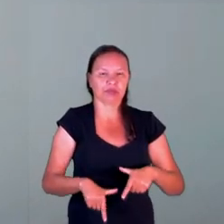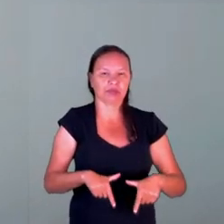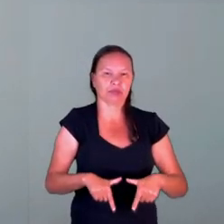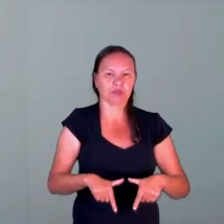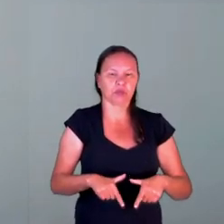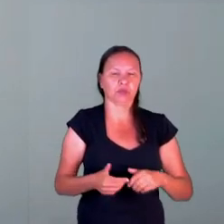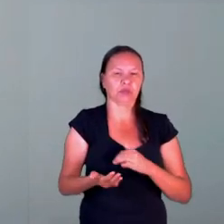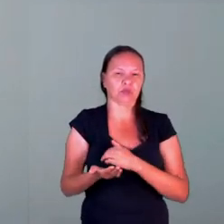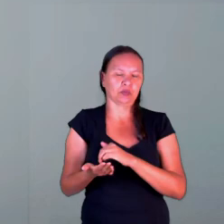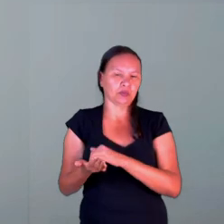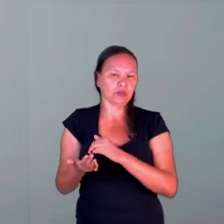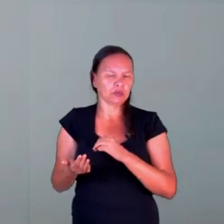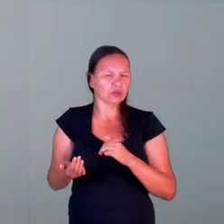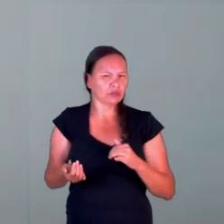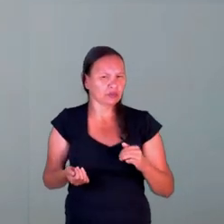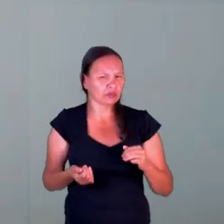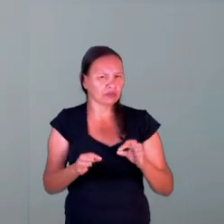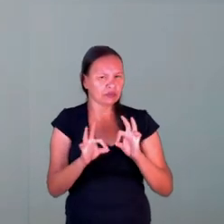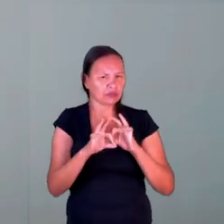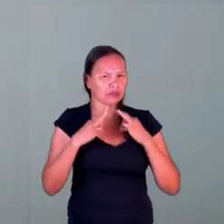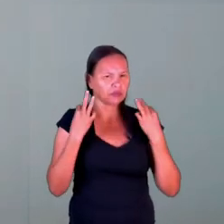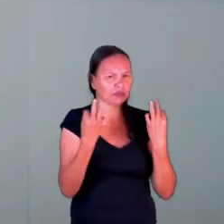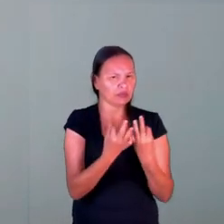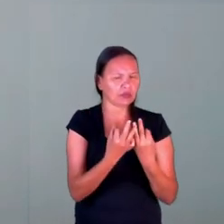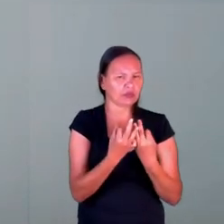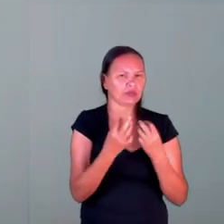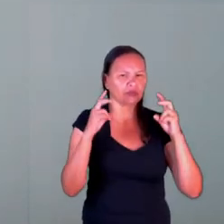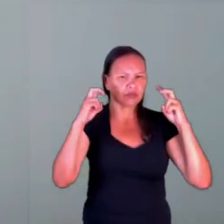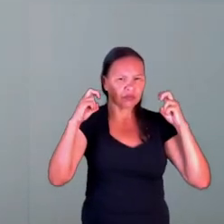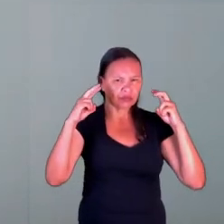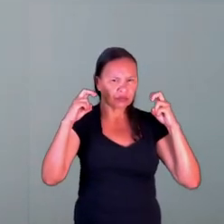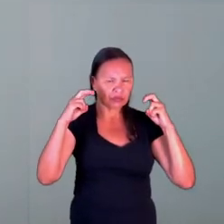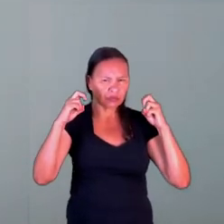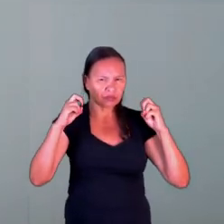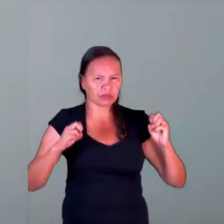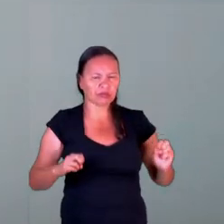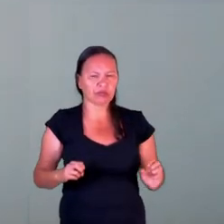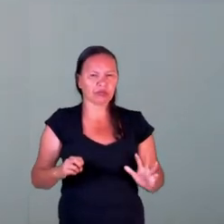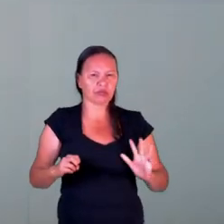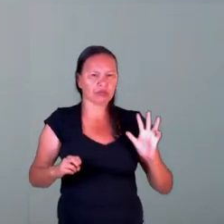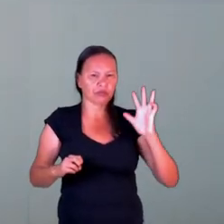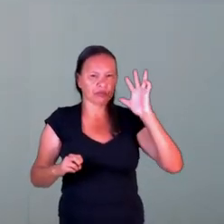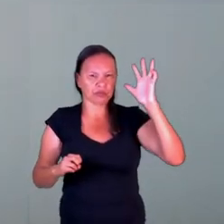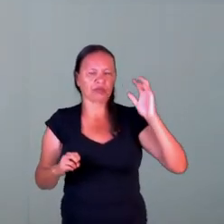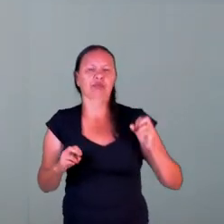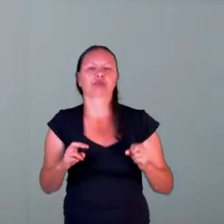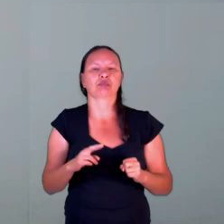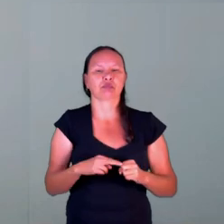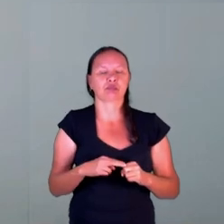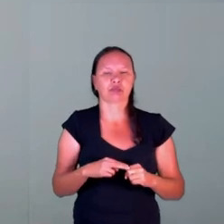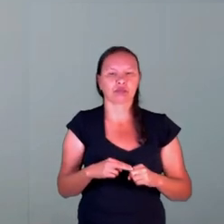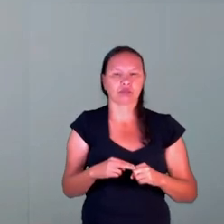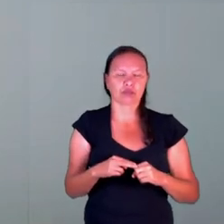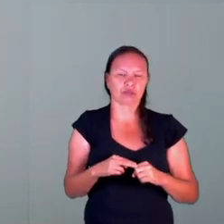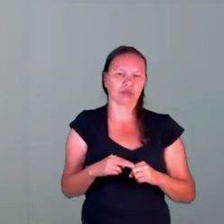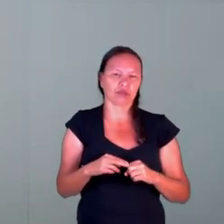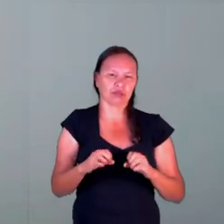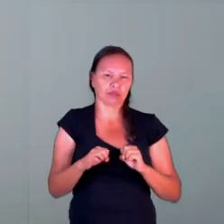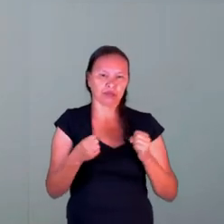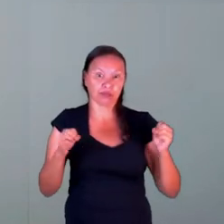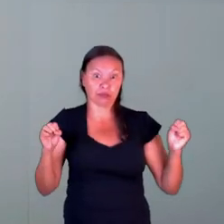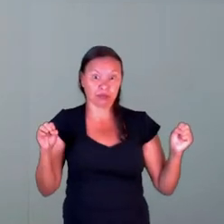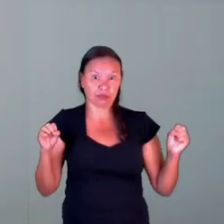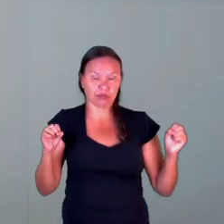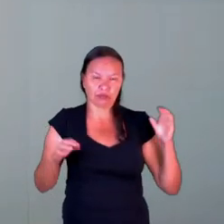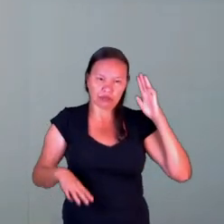tradicionais mas também p contor familiar é um tema que é muito caro a gente fo debatendo na cra poos você tem uns lobis gigantescos eu não sei se